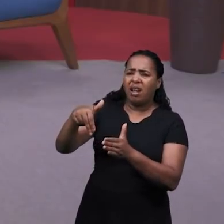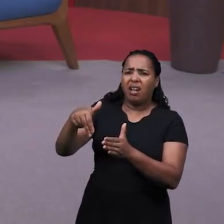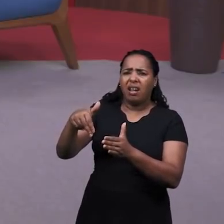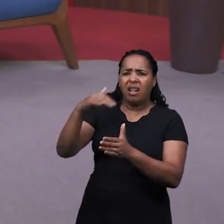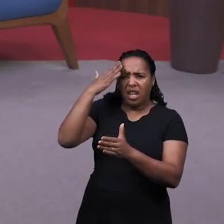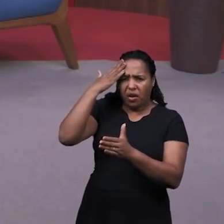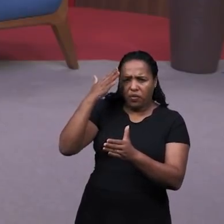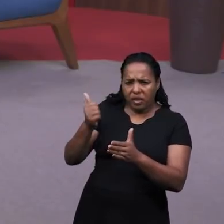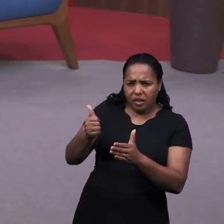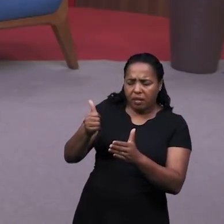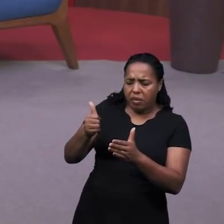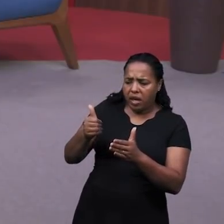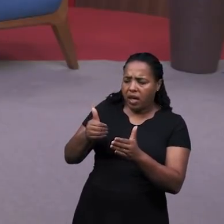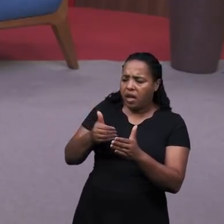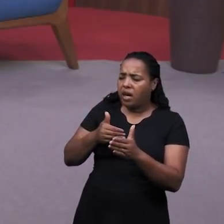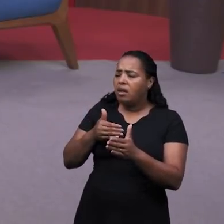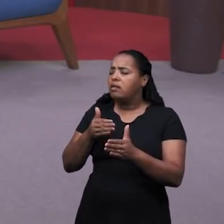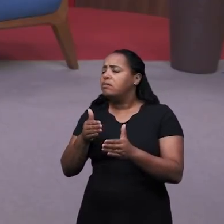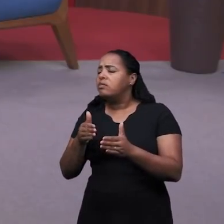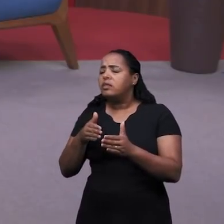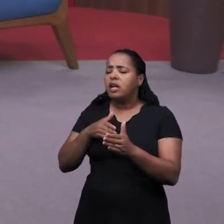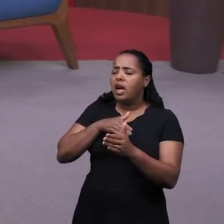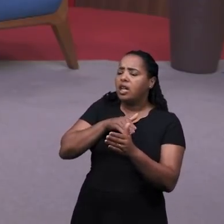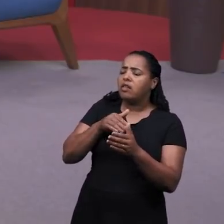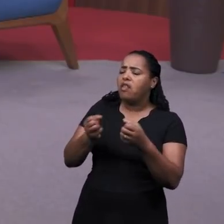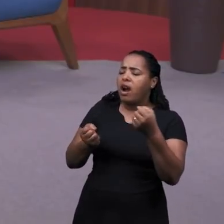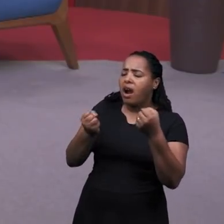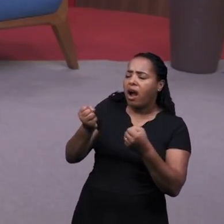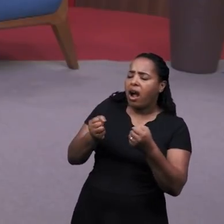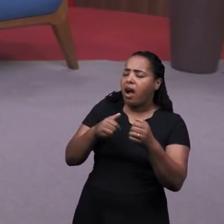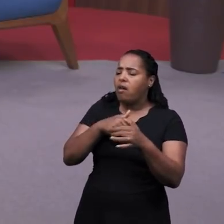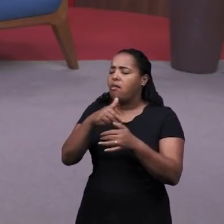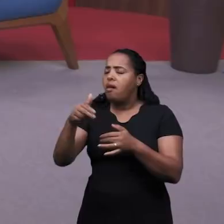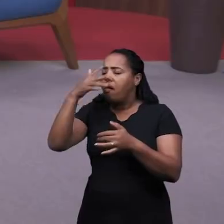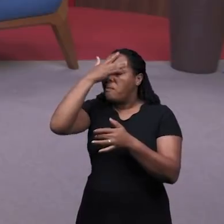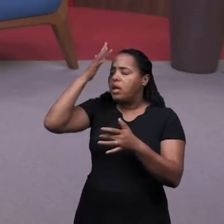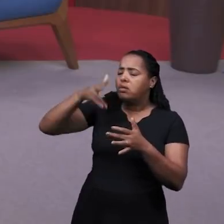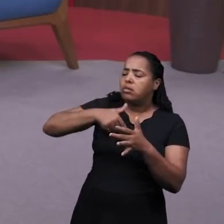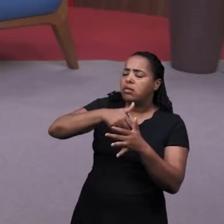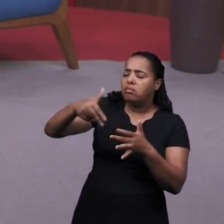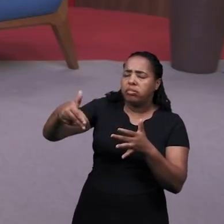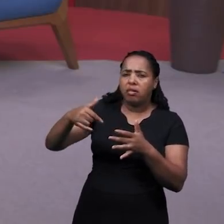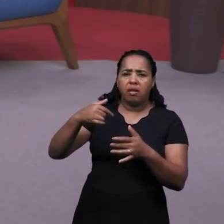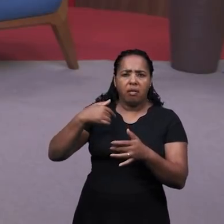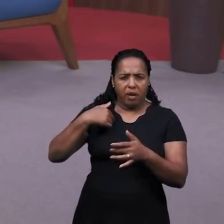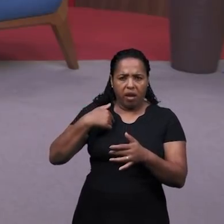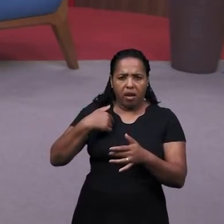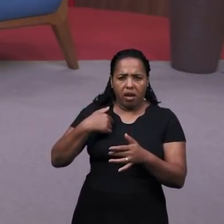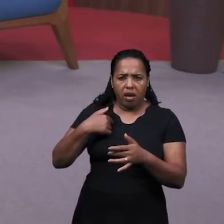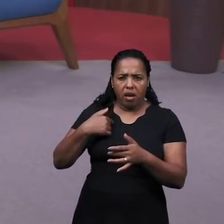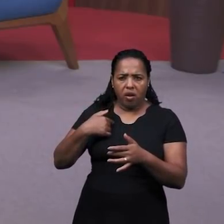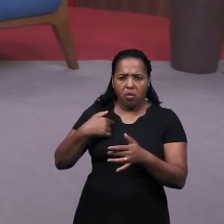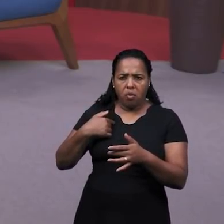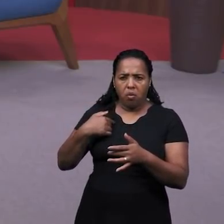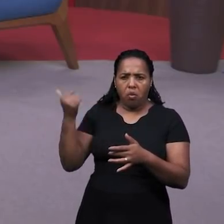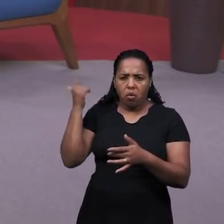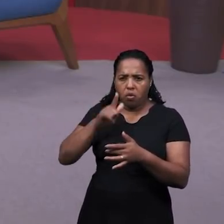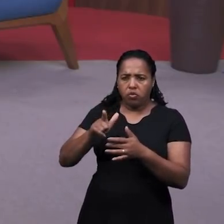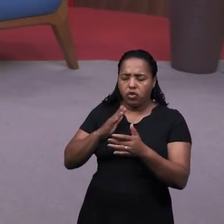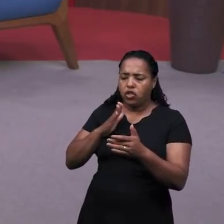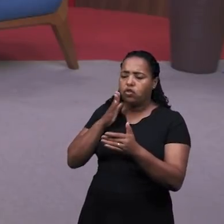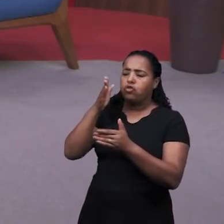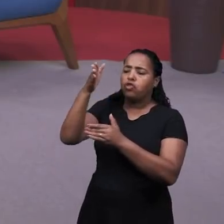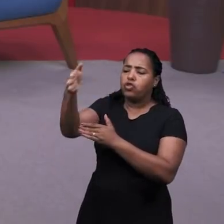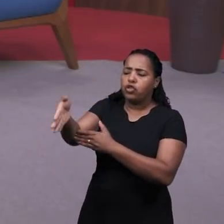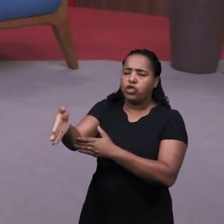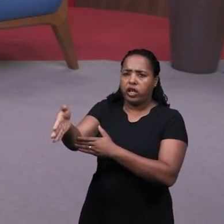que se passa nela? Vou. Eu vejo os carros passando, as pessoas passando. Mas eu pergunto, eu vou chegar ao destino deste